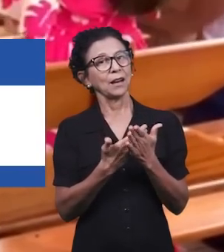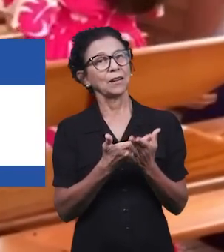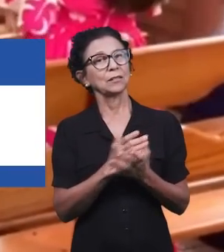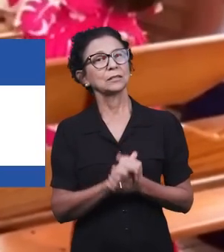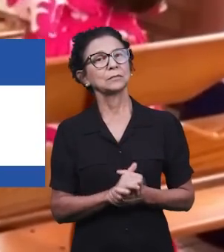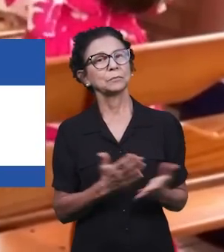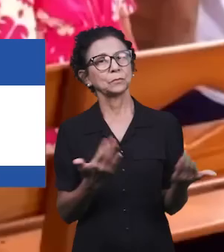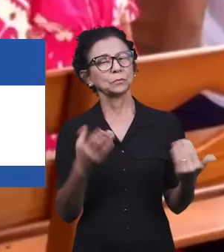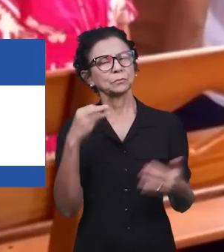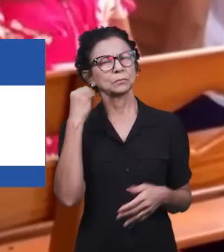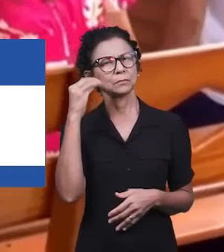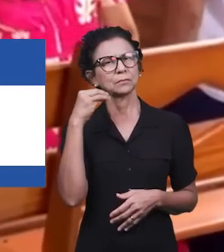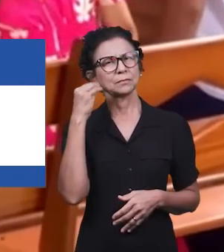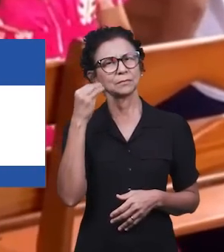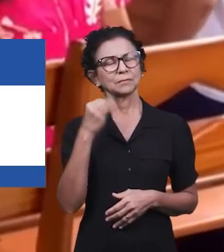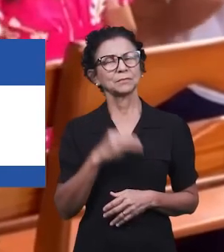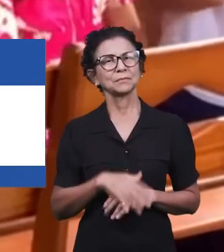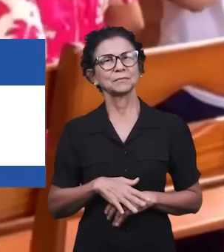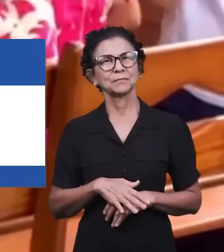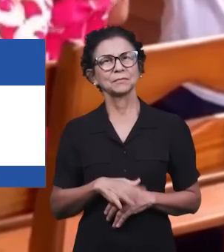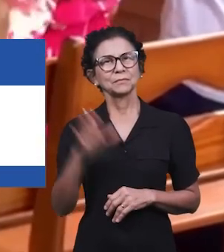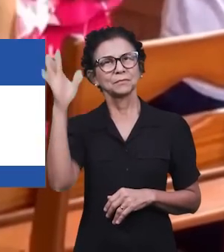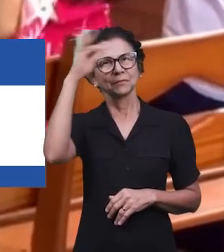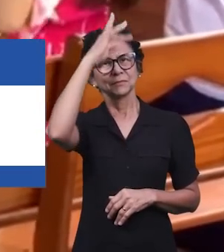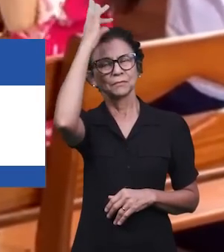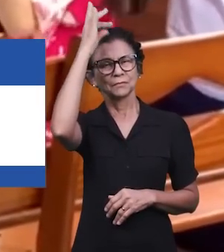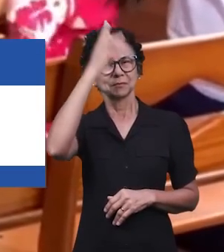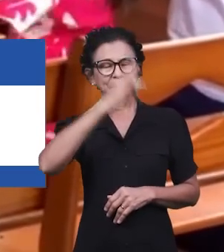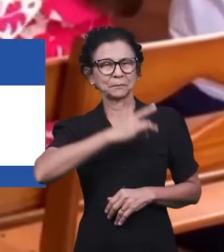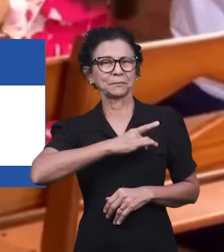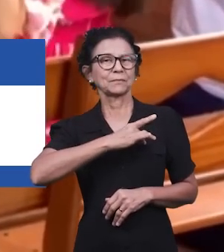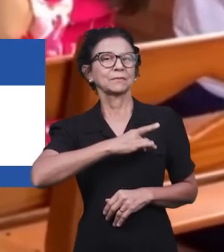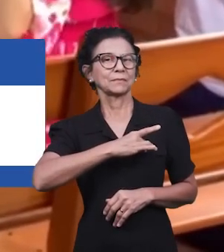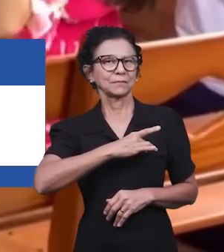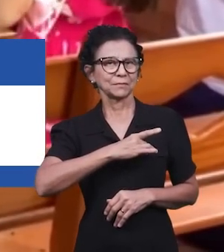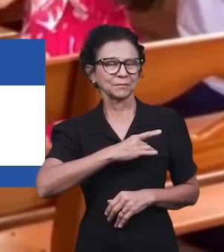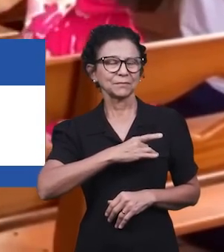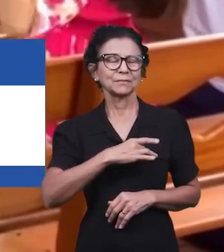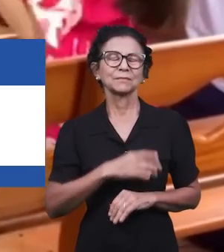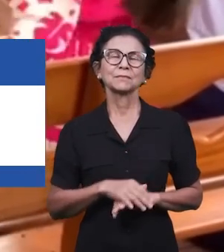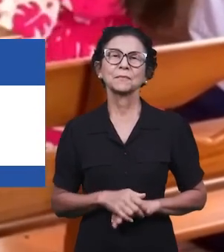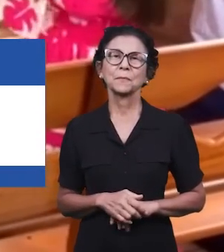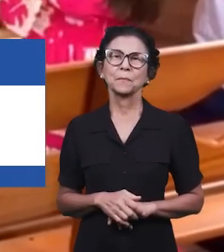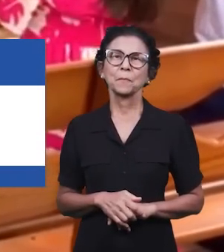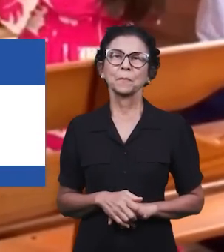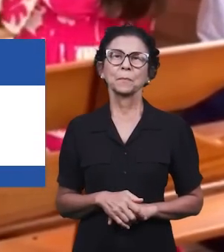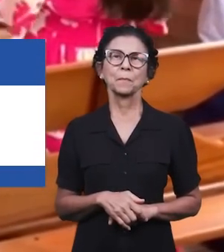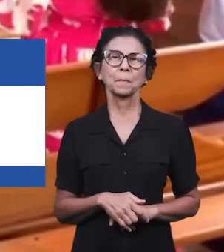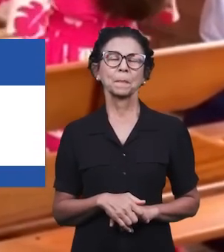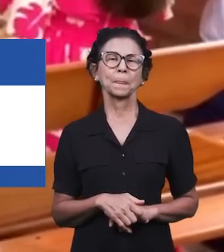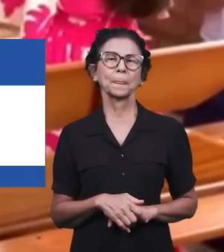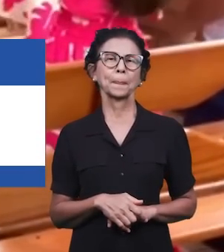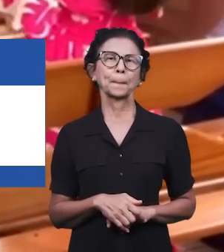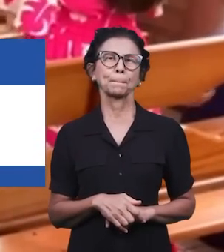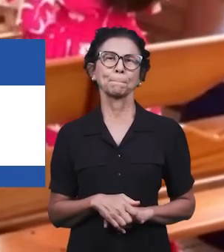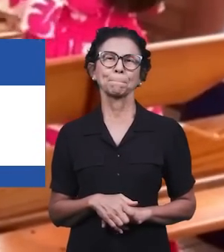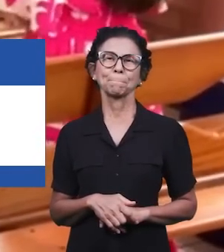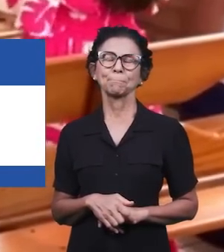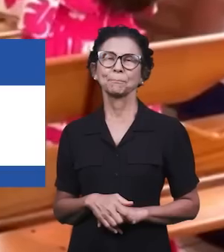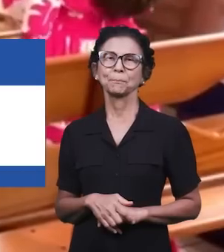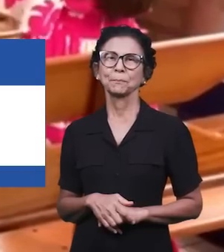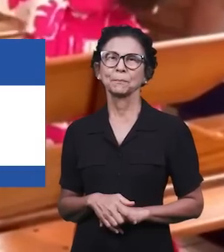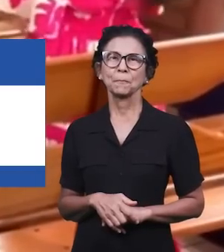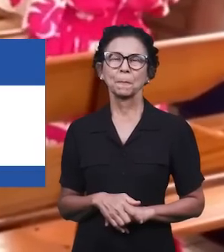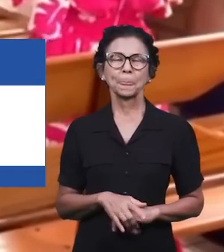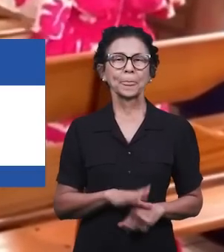viveram grandes experiências com o batismo com o Espírito Santo. Assim, na memória de todos, esse